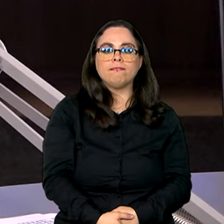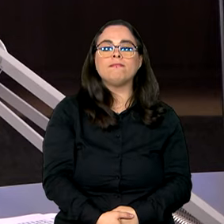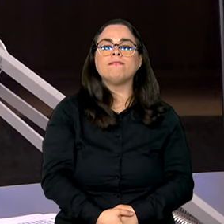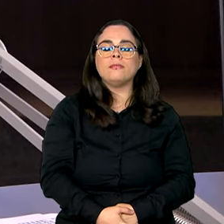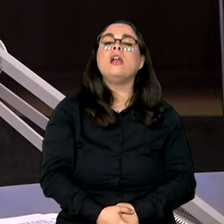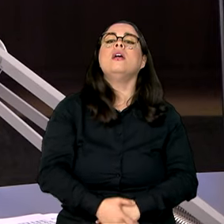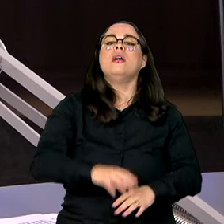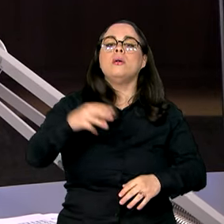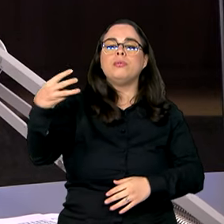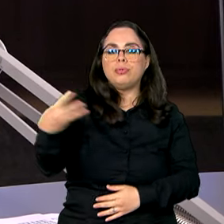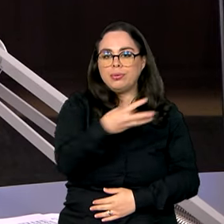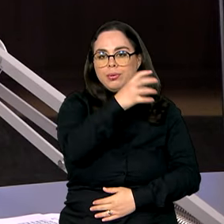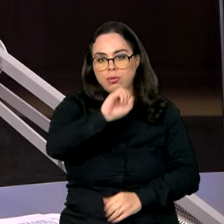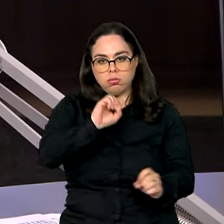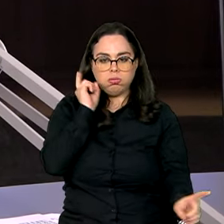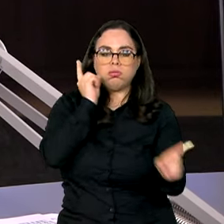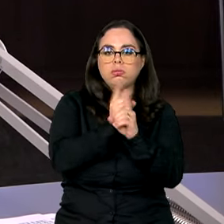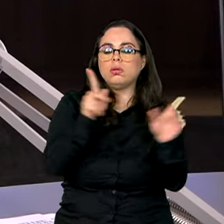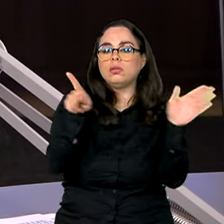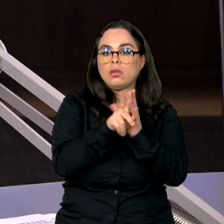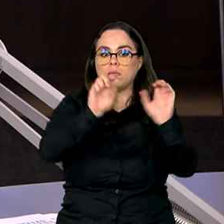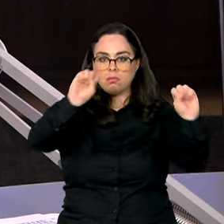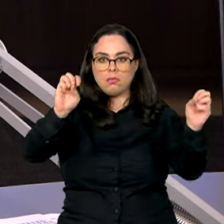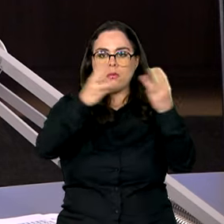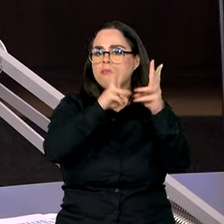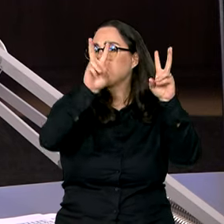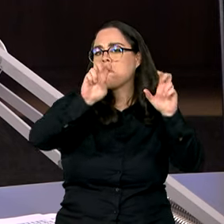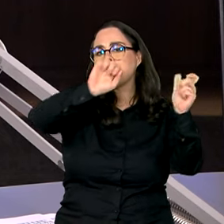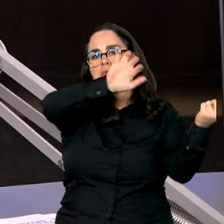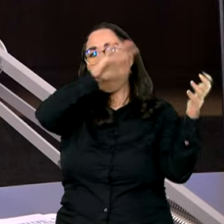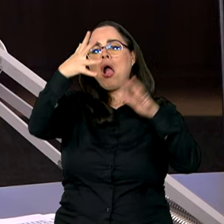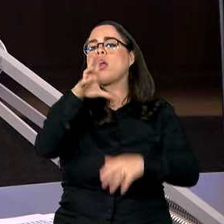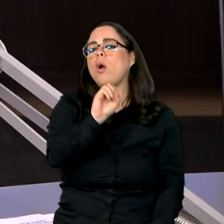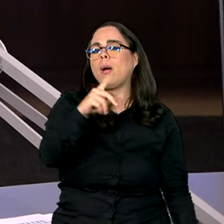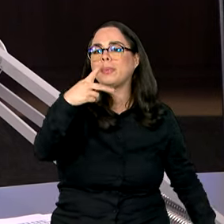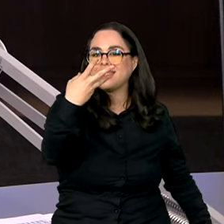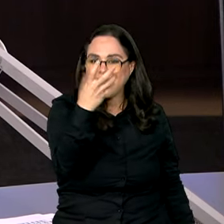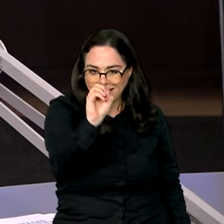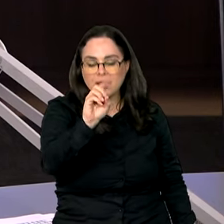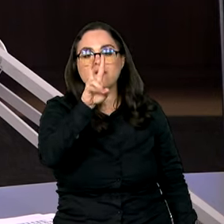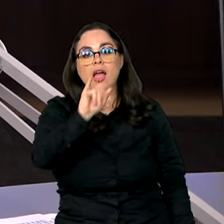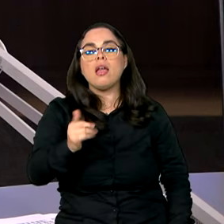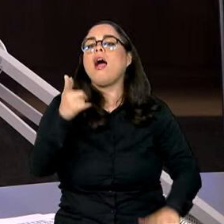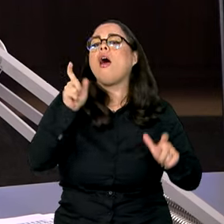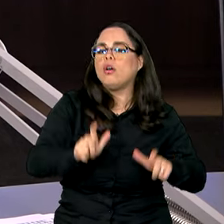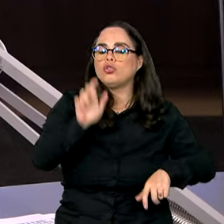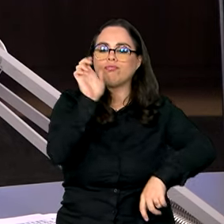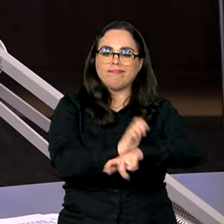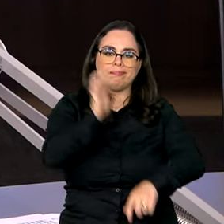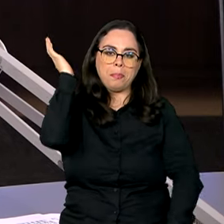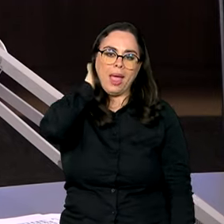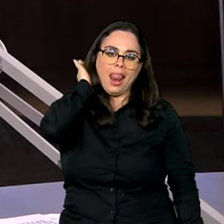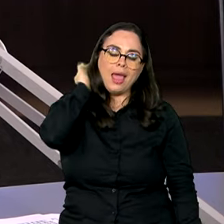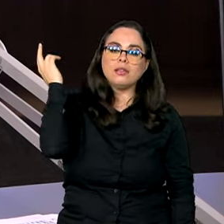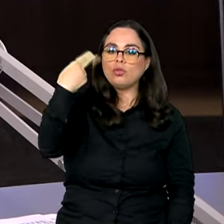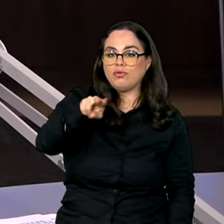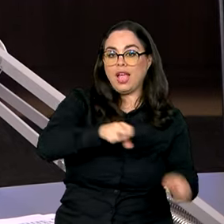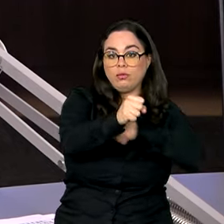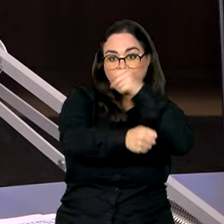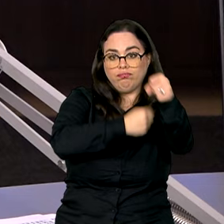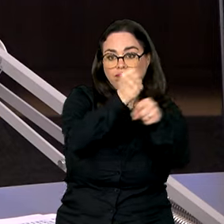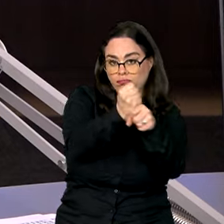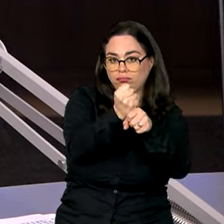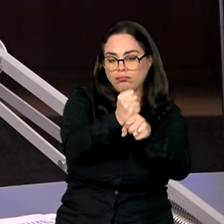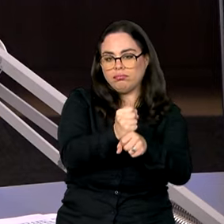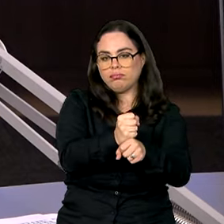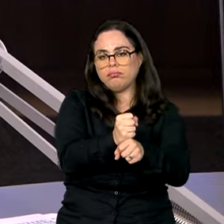30ª Conferência das Nações Unidas sobre Mudanças Climáticas, a COP30, será sediada em Belém do Pará em novembro do ano que vem.